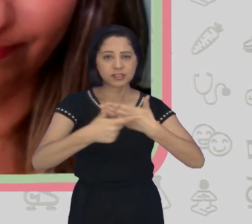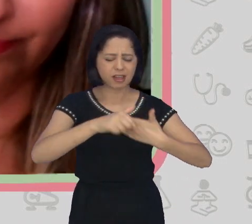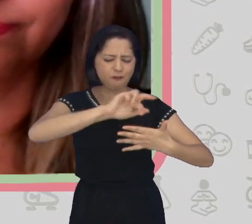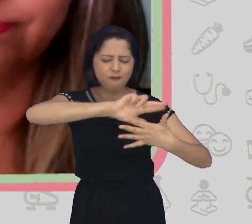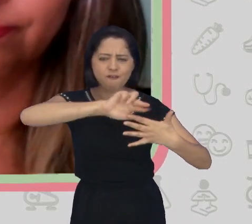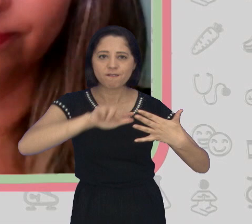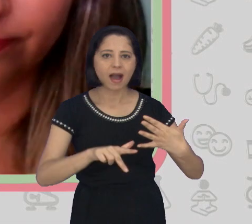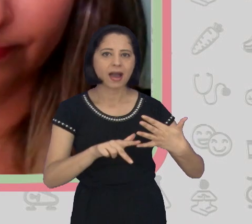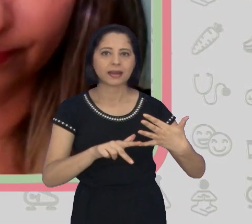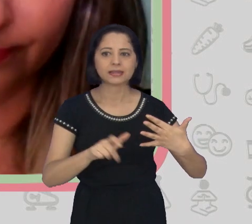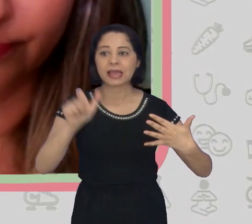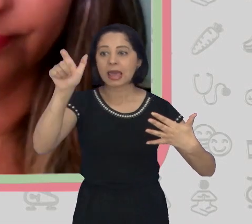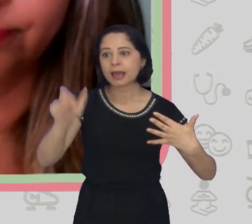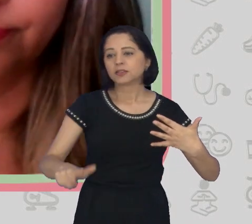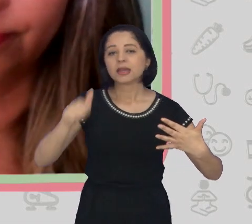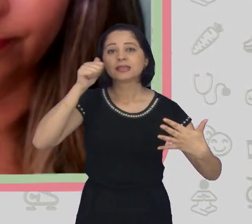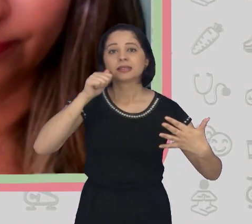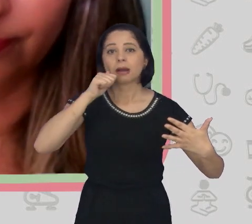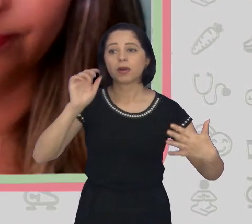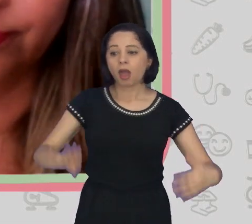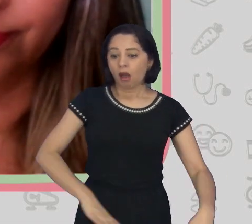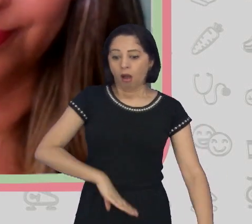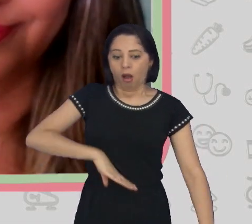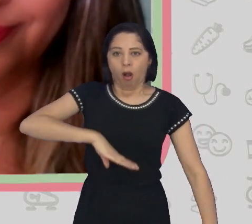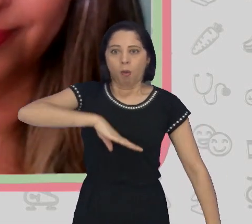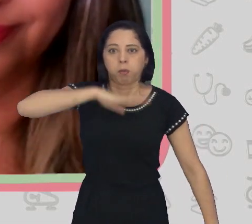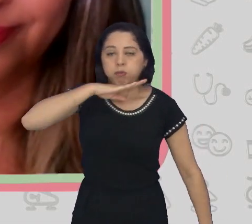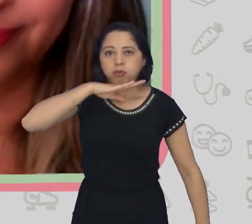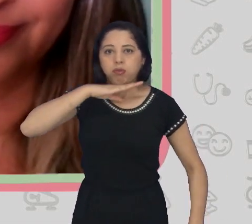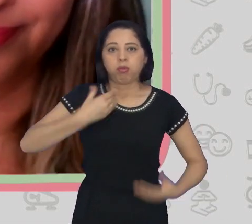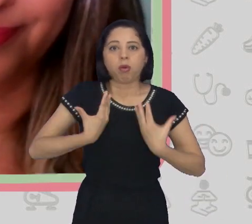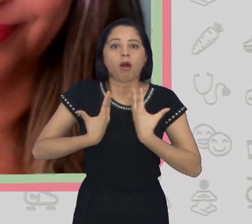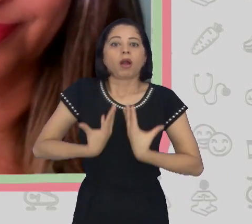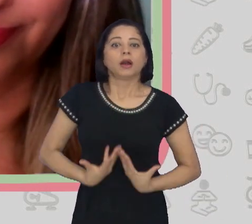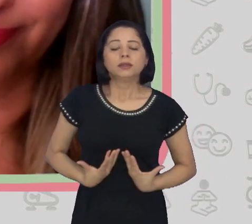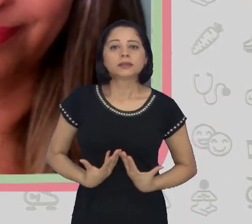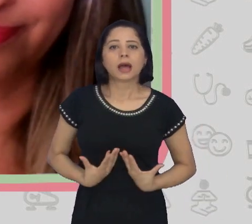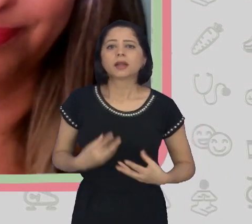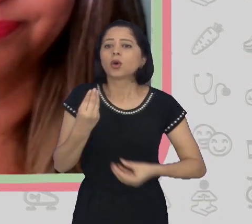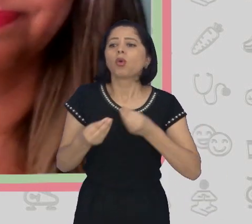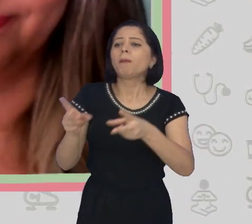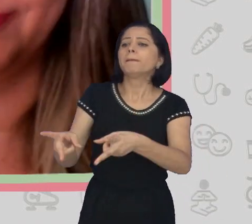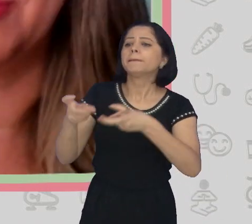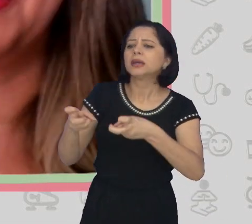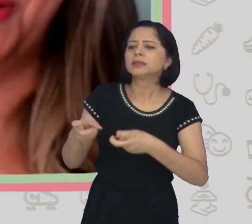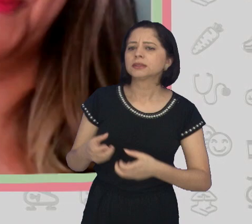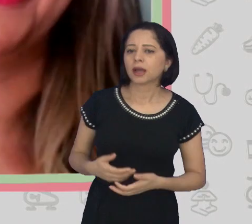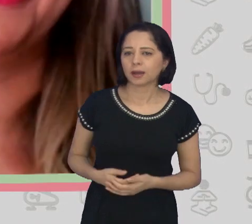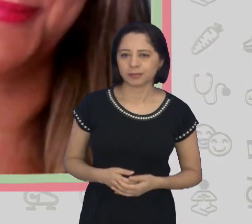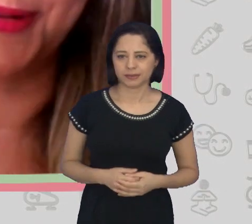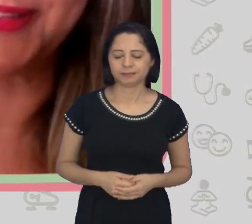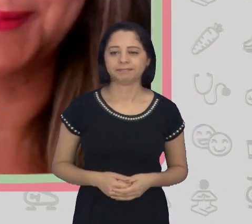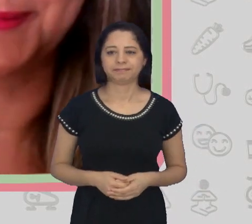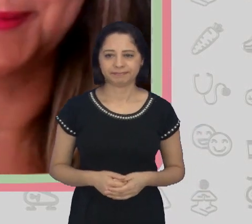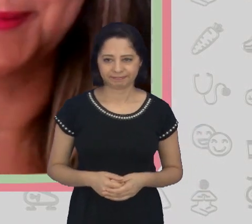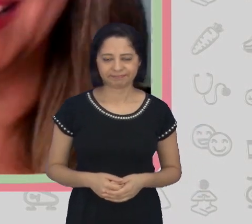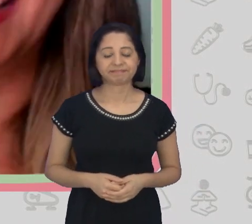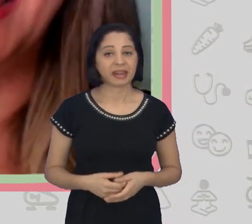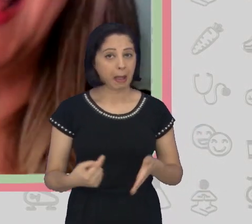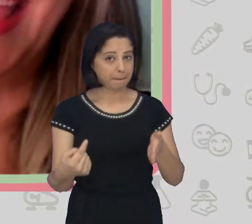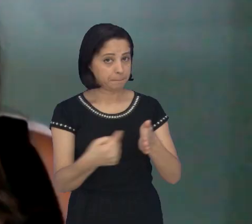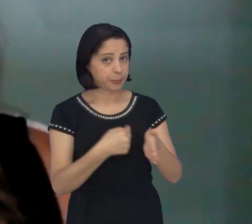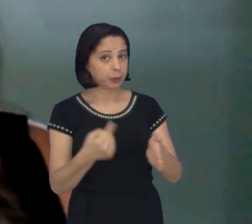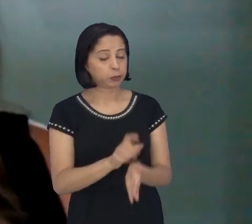intensa. Como eu percebo, quais são os sinais que a mulher está sobrecarregada? Bom, muito boa essa pergunta,